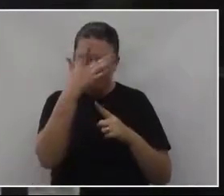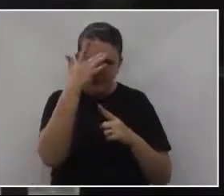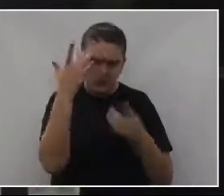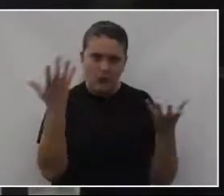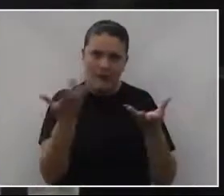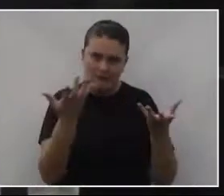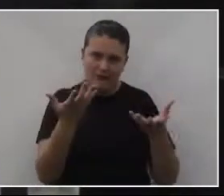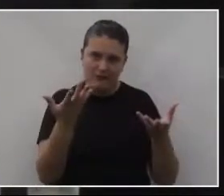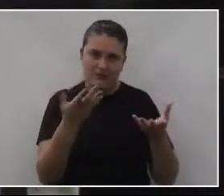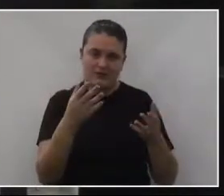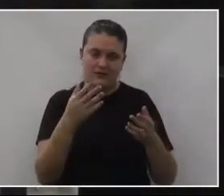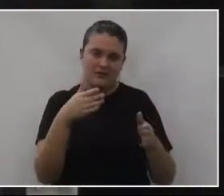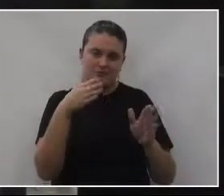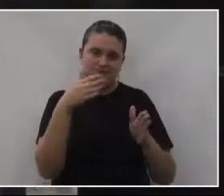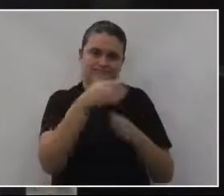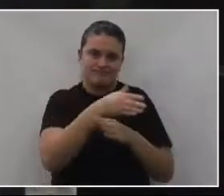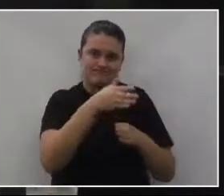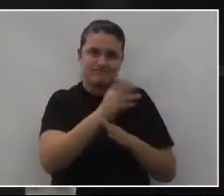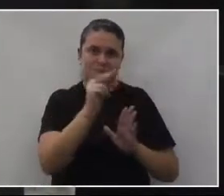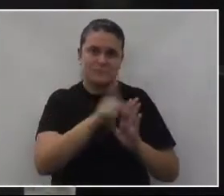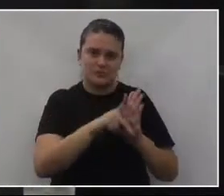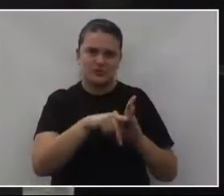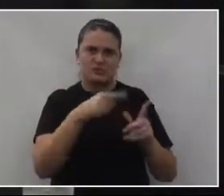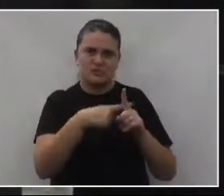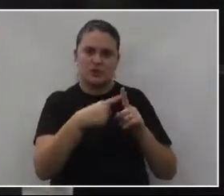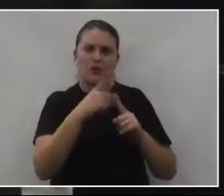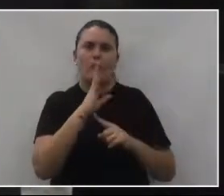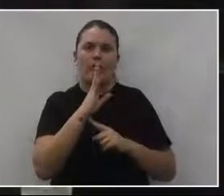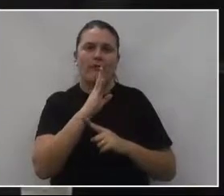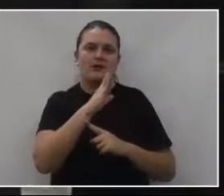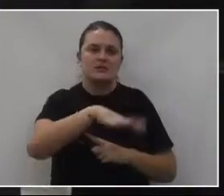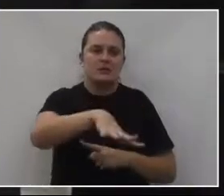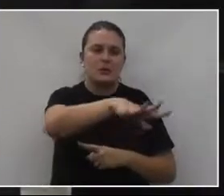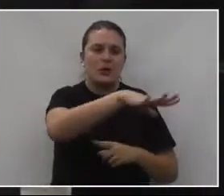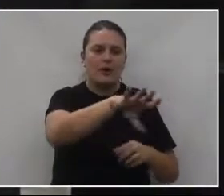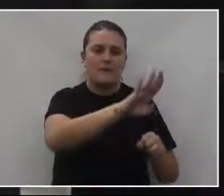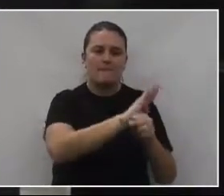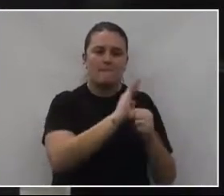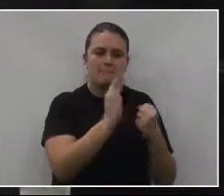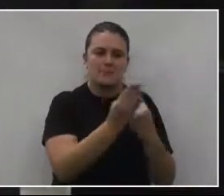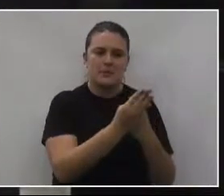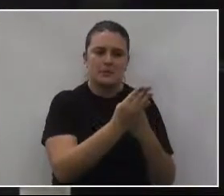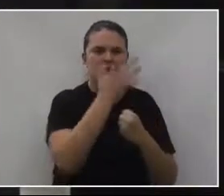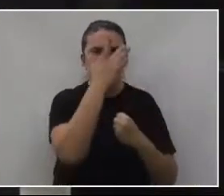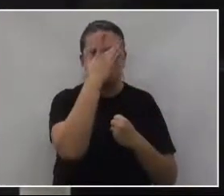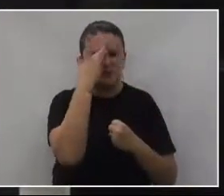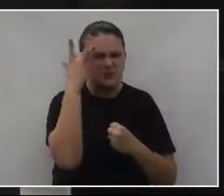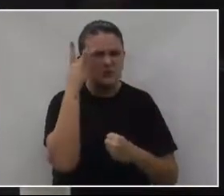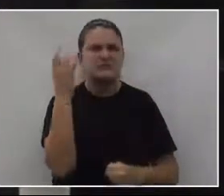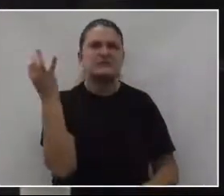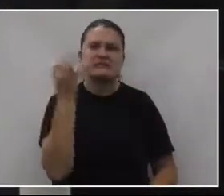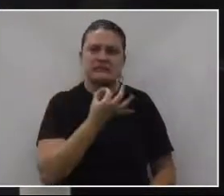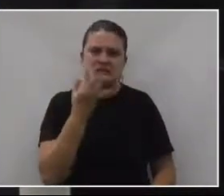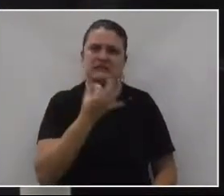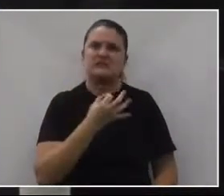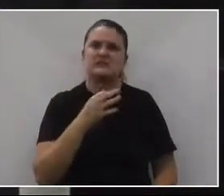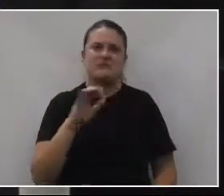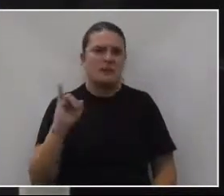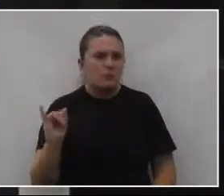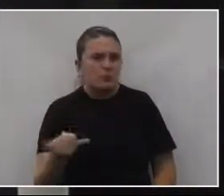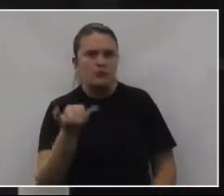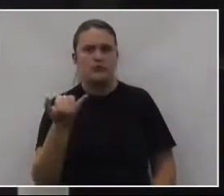que ali, o senhor é conhecedor daquela região, né, e que o pessoal, com certeza, seria de grande